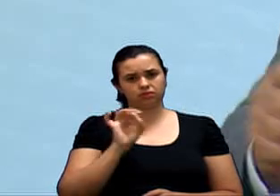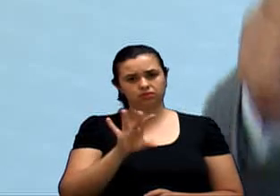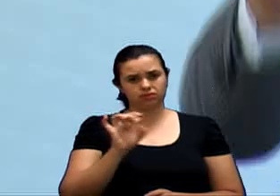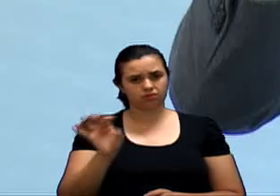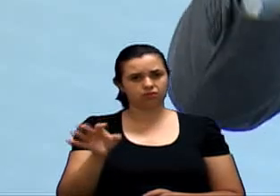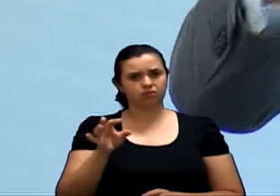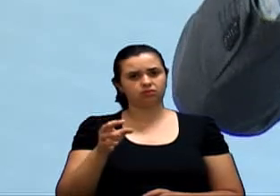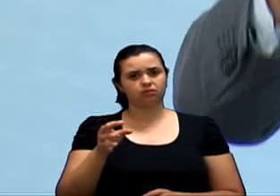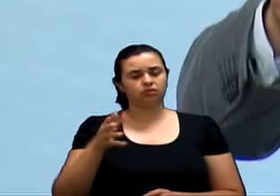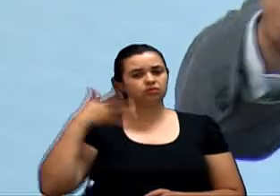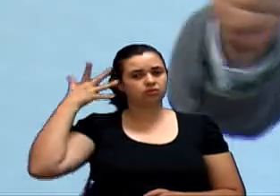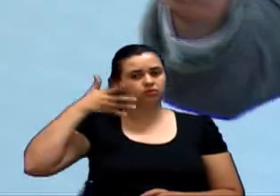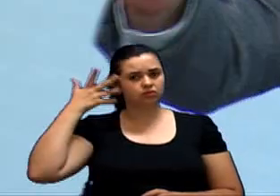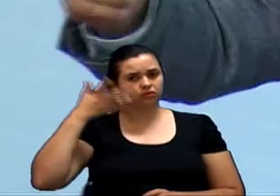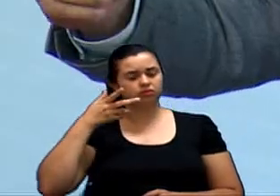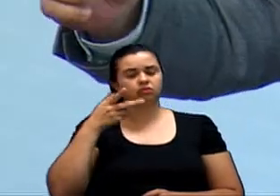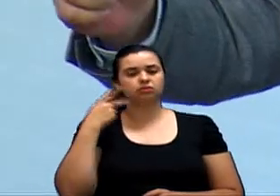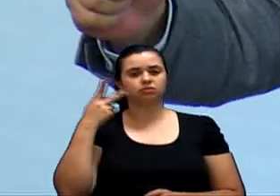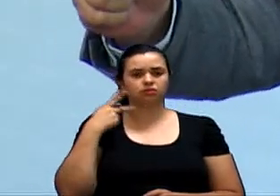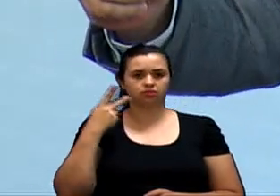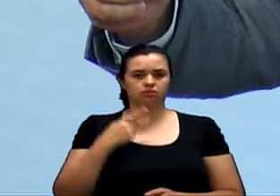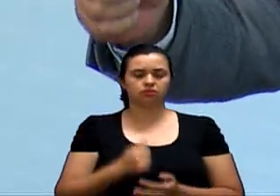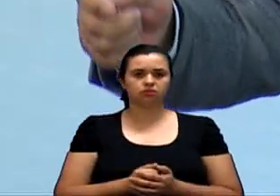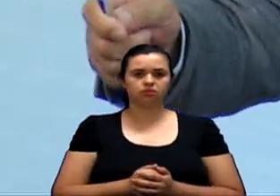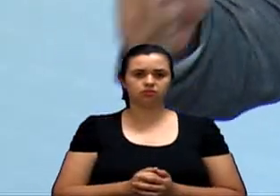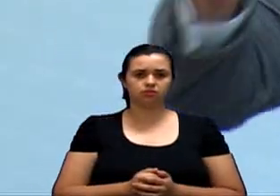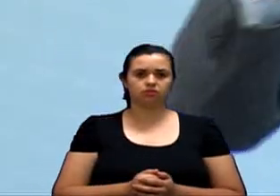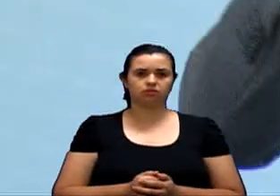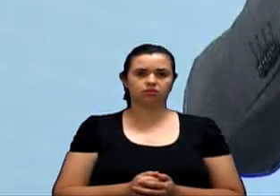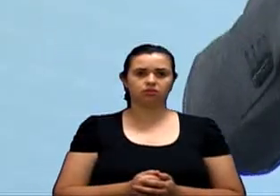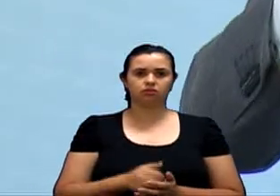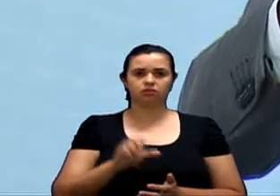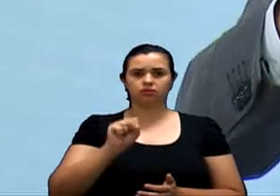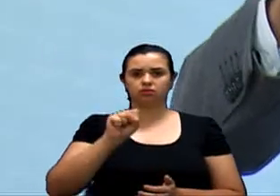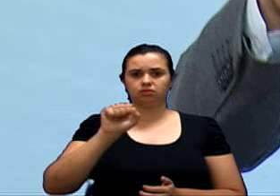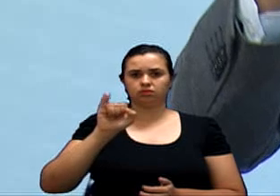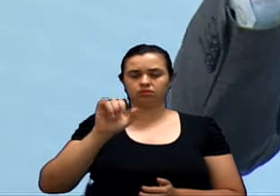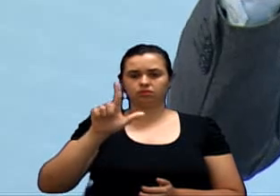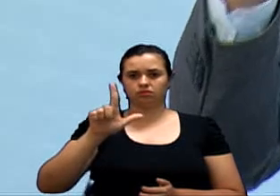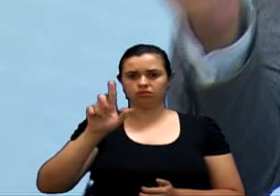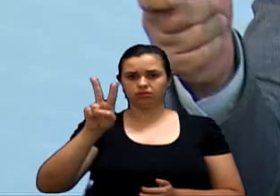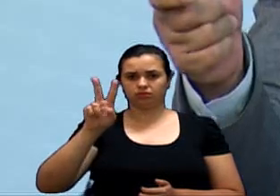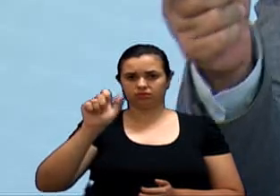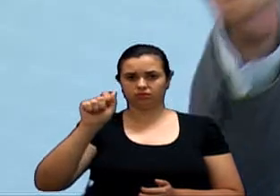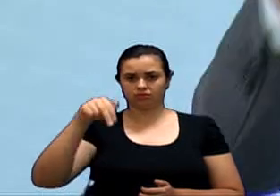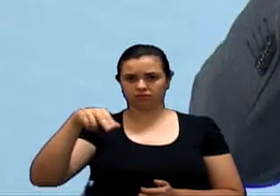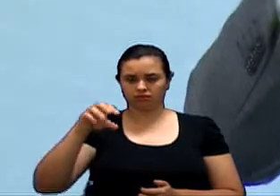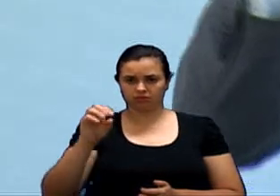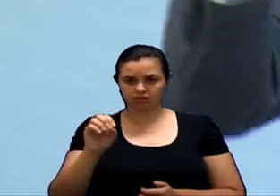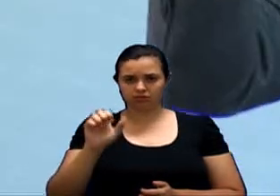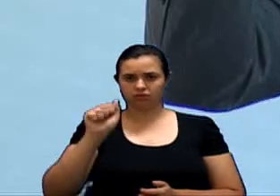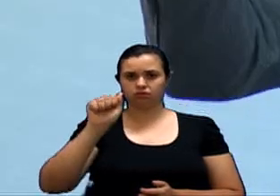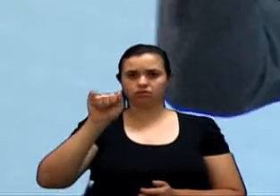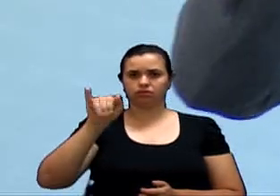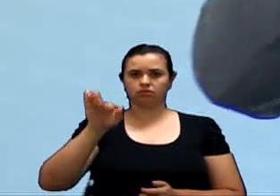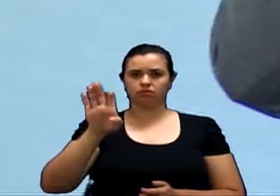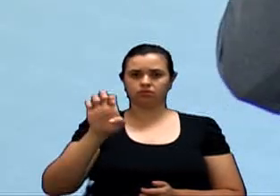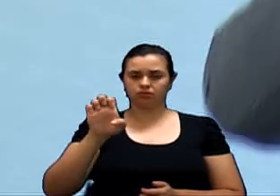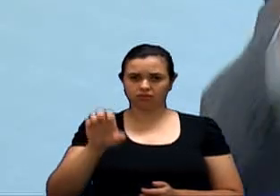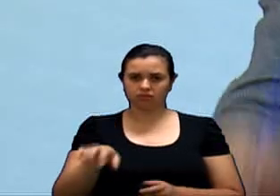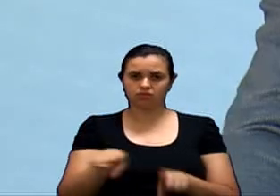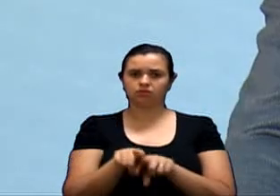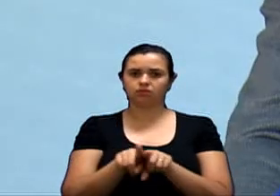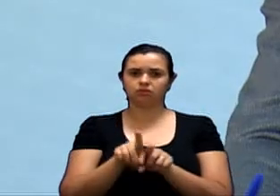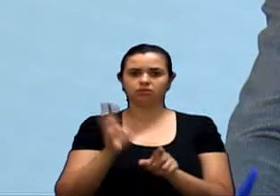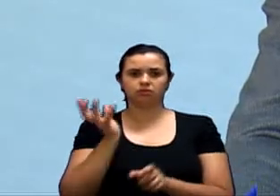agora. Então, os vereadores, vereador Silvano, vereador Light, vereador Dylan, Dini,